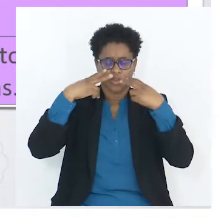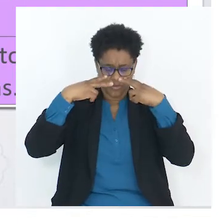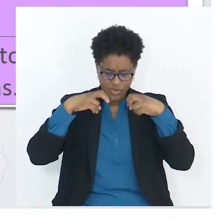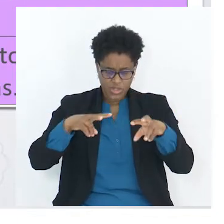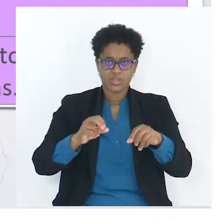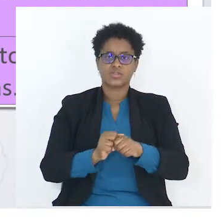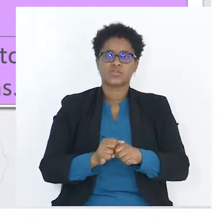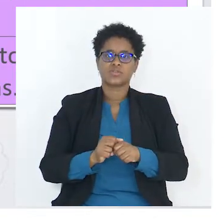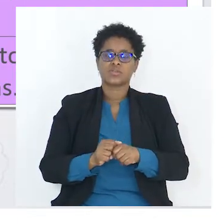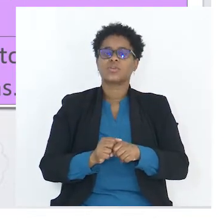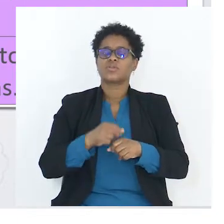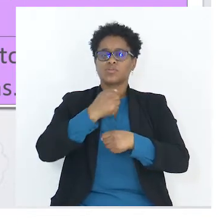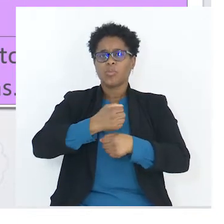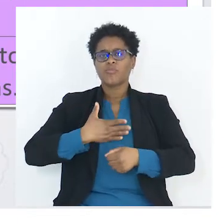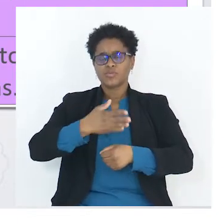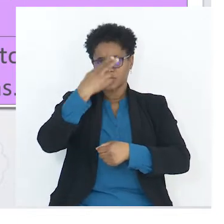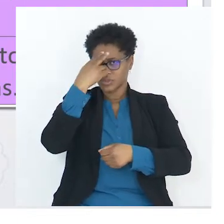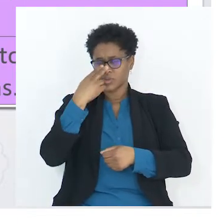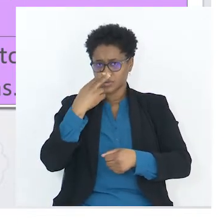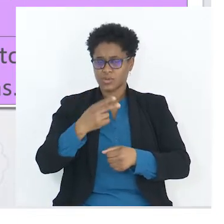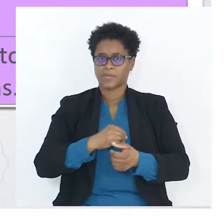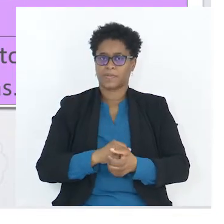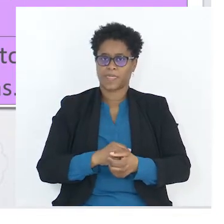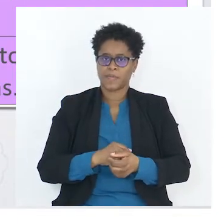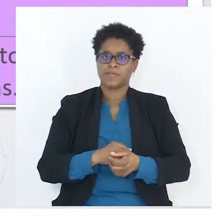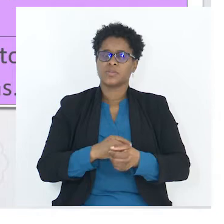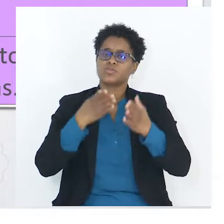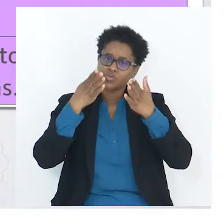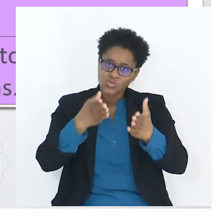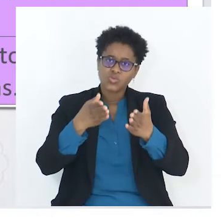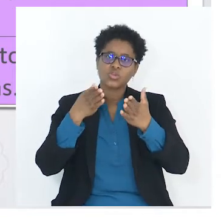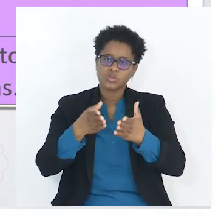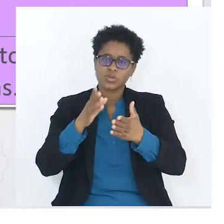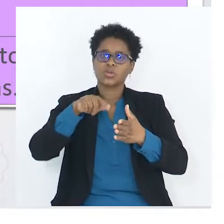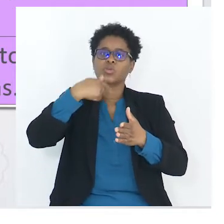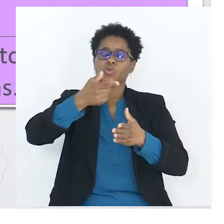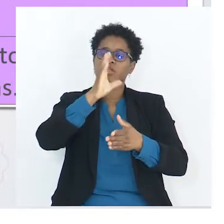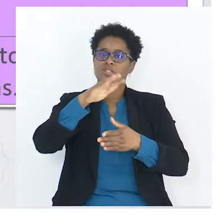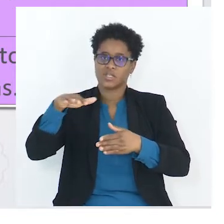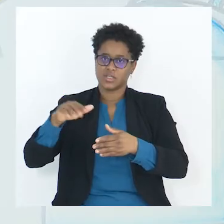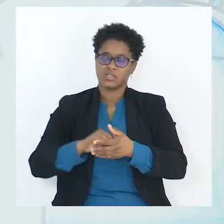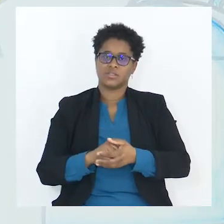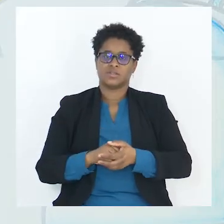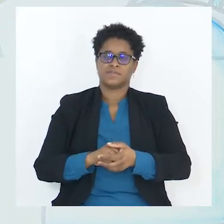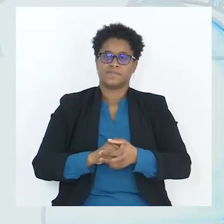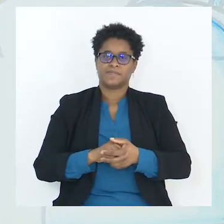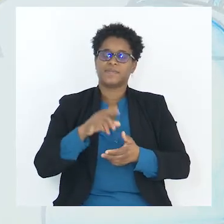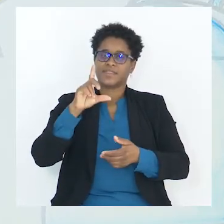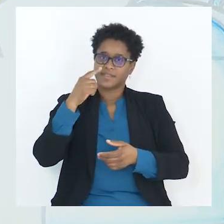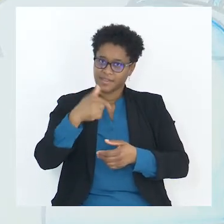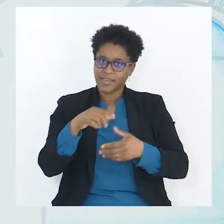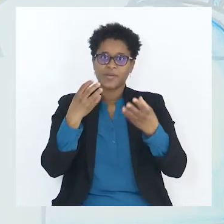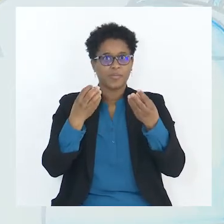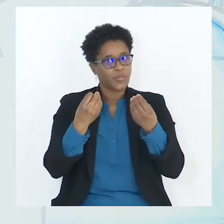investigações do historiador, não é? E os contributos de outras ciências. Portanto, temos